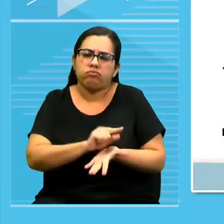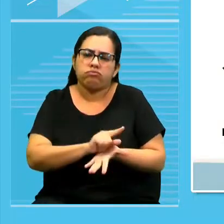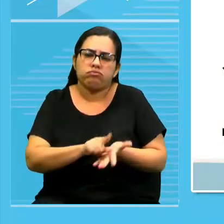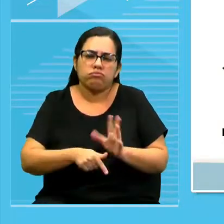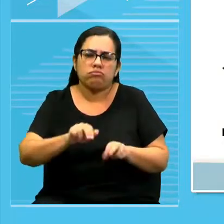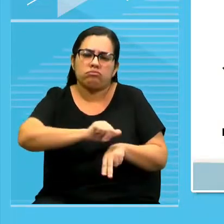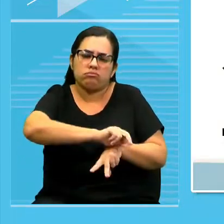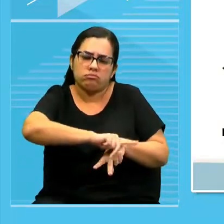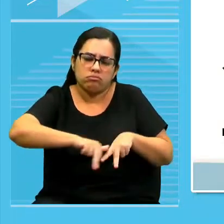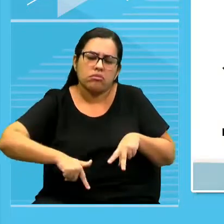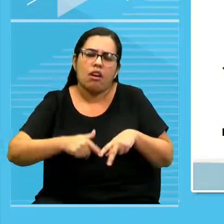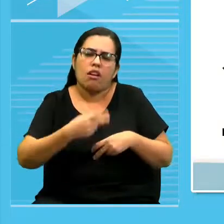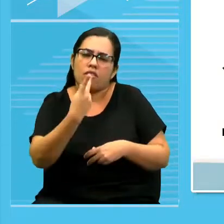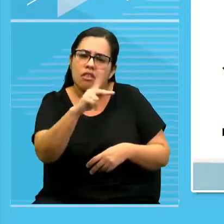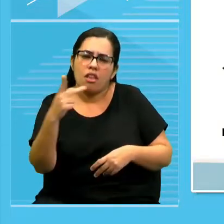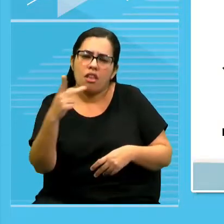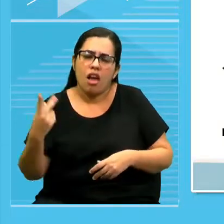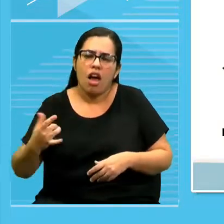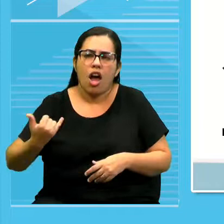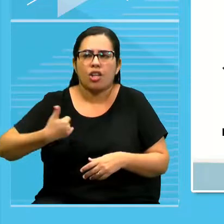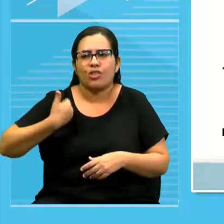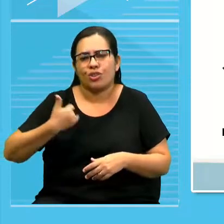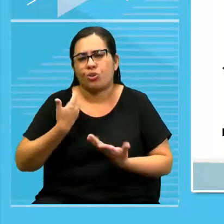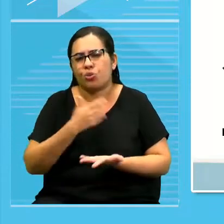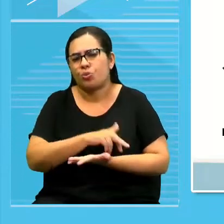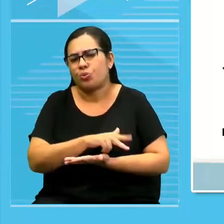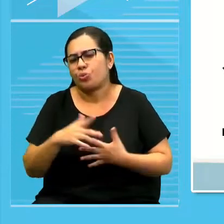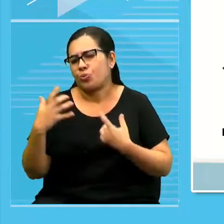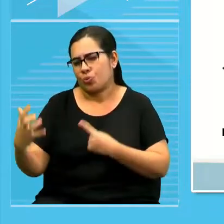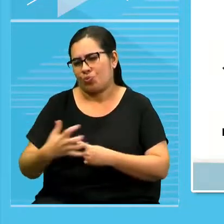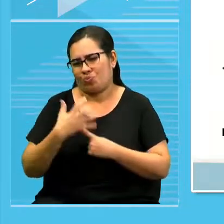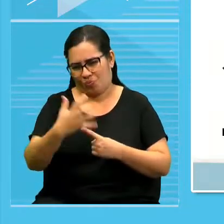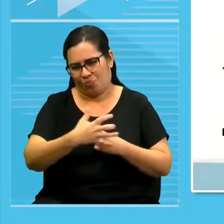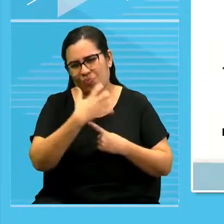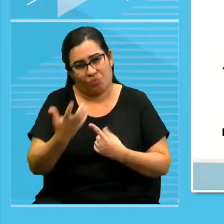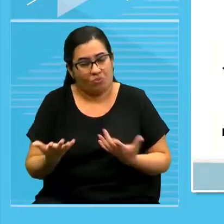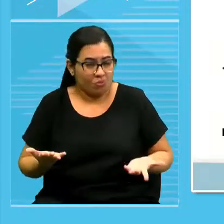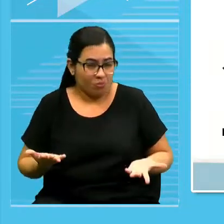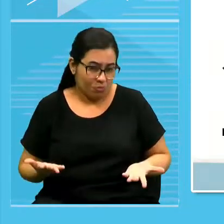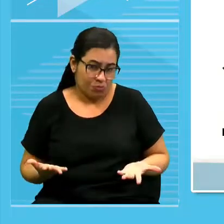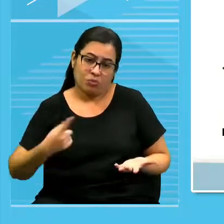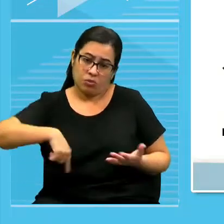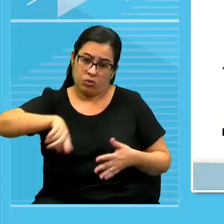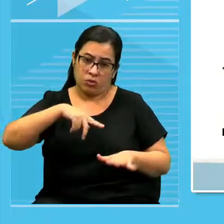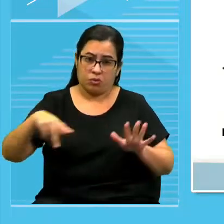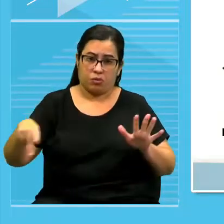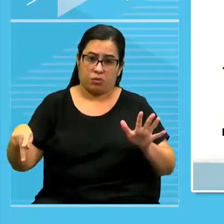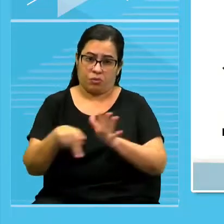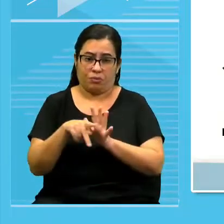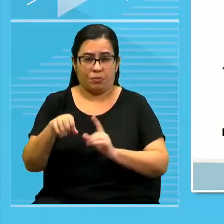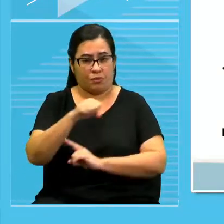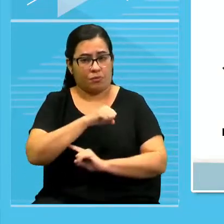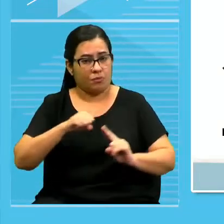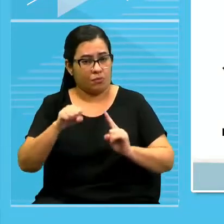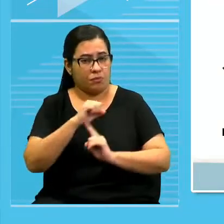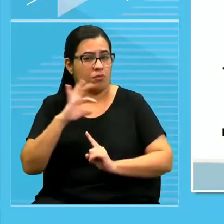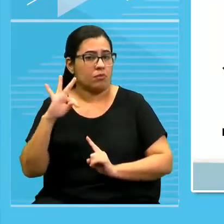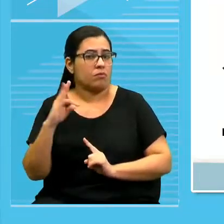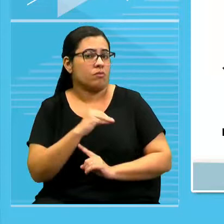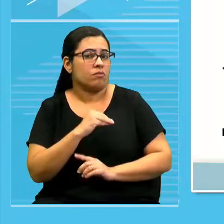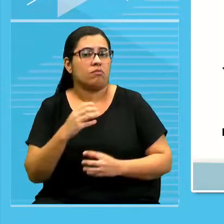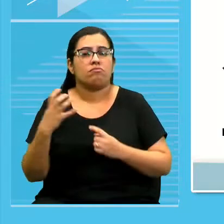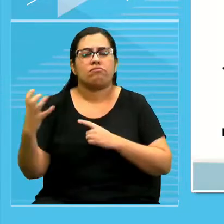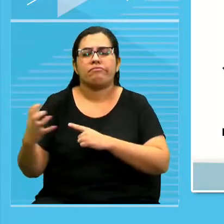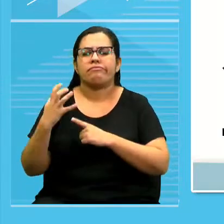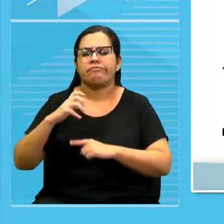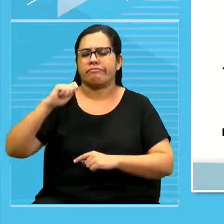tua idade tudo isso vai influenciar né a gente é um ser social todas essas questões influenciam